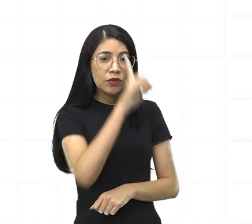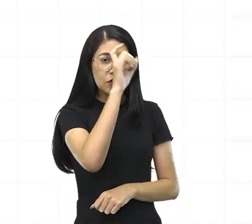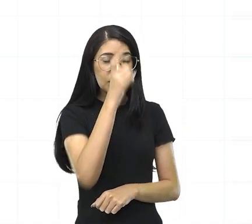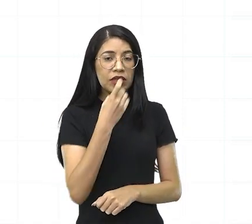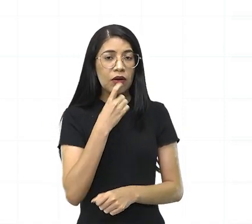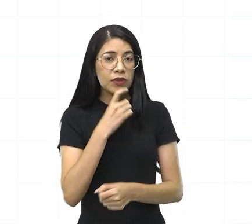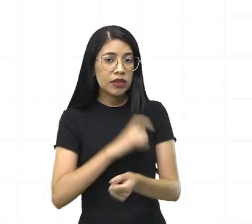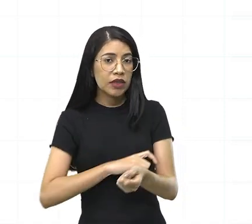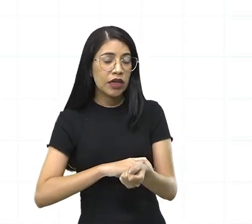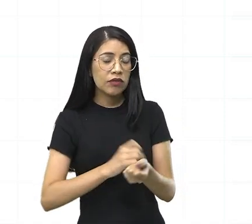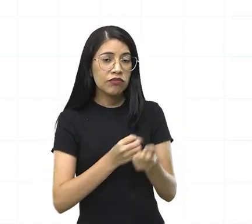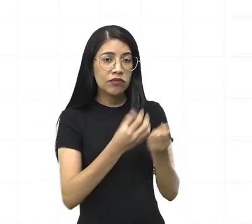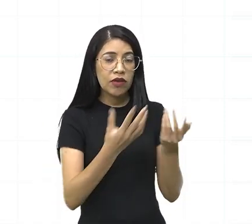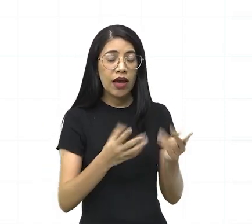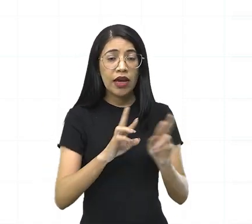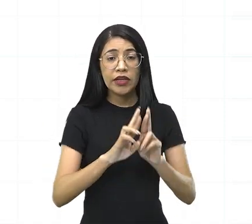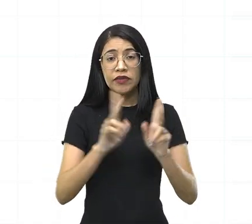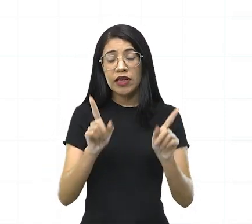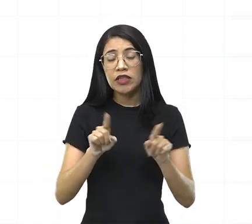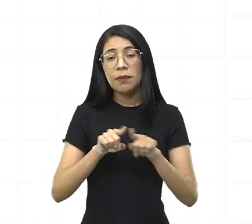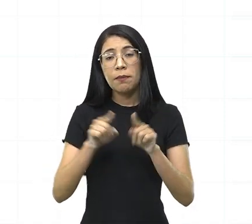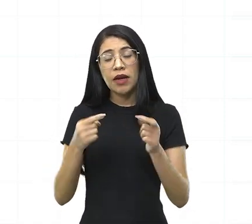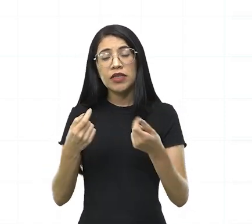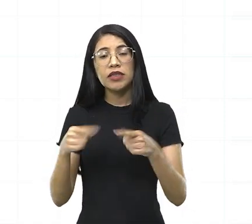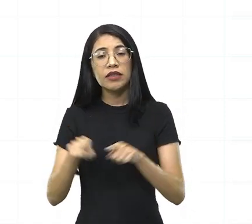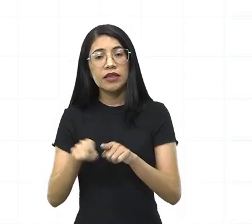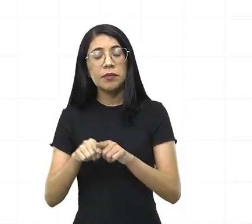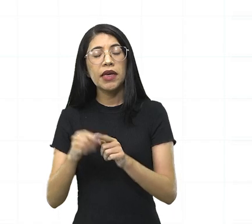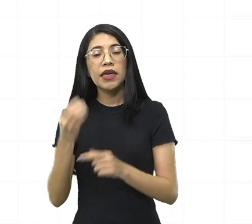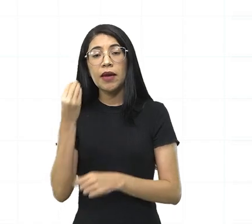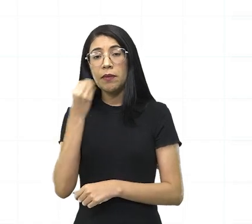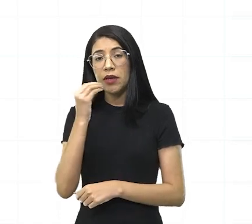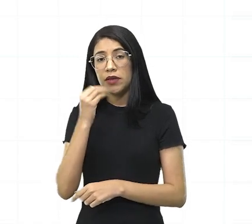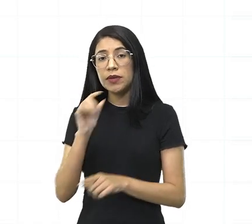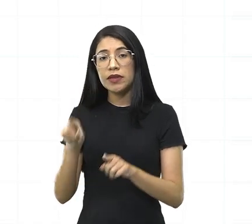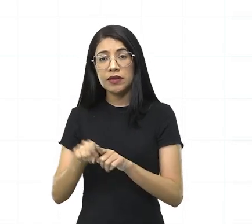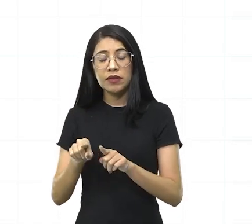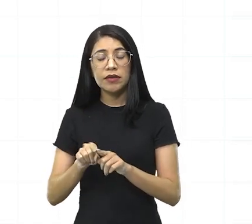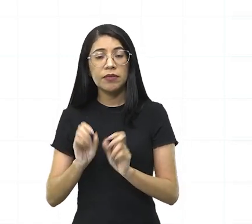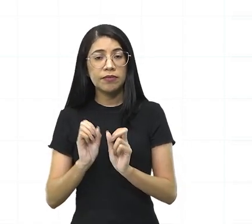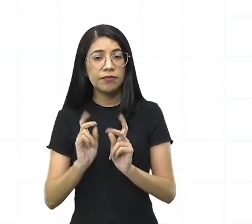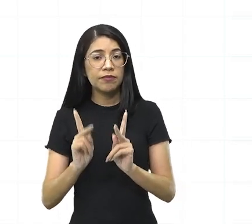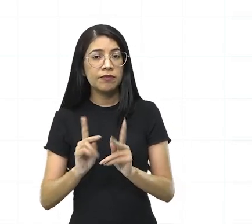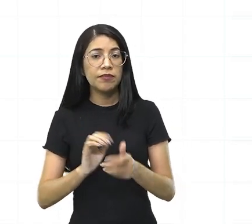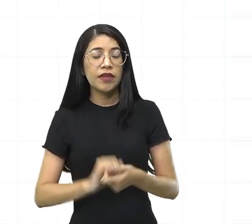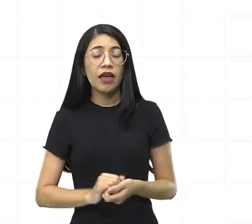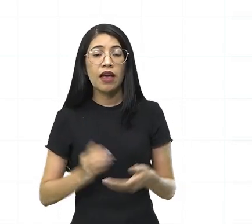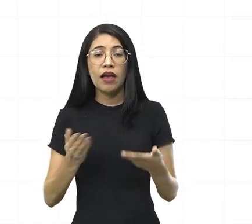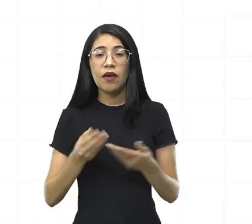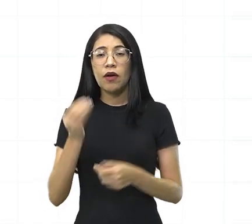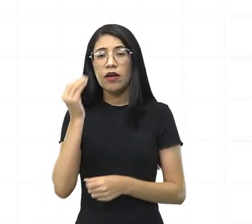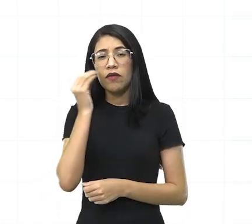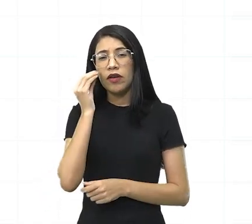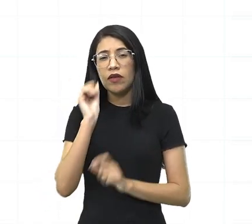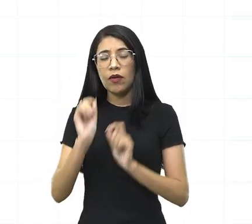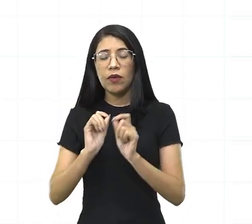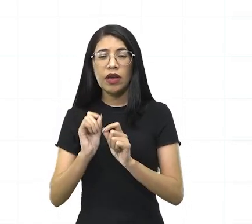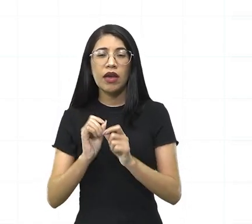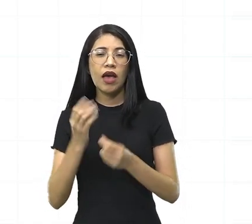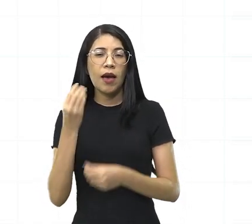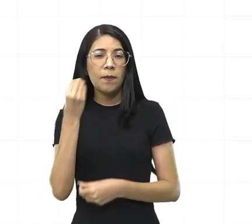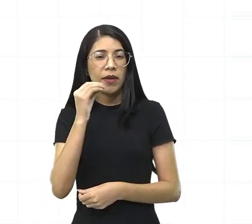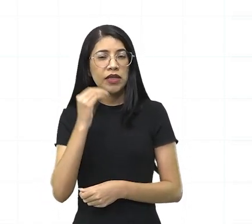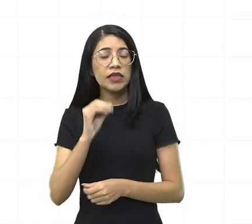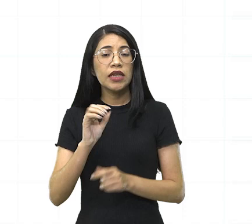sangue. Uma forma diferente, mas não deixa de ser persuasão também, né? E nós vamos ver a questão da persuasão